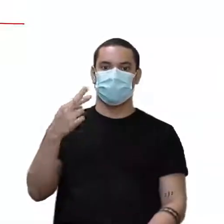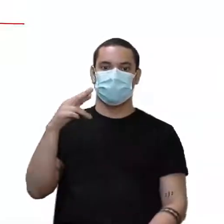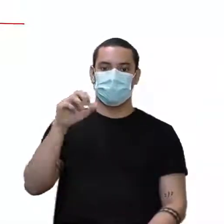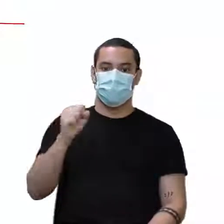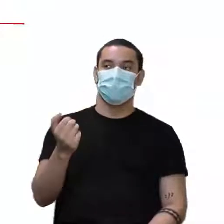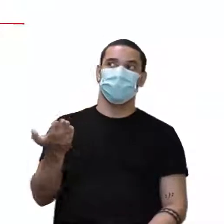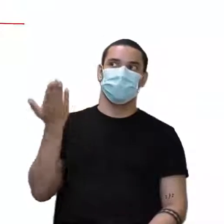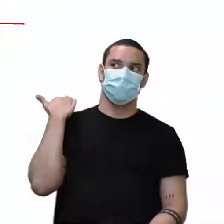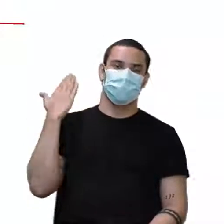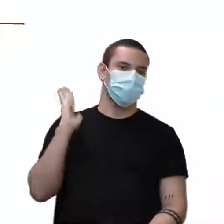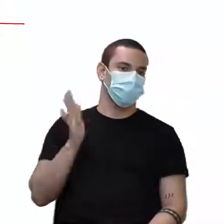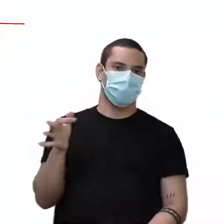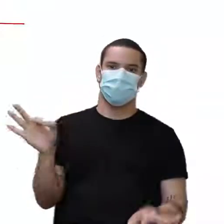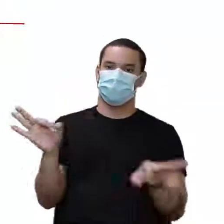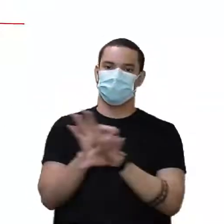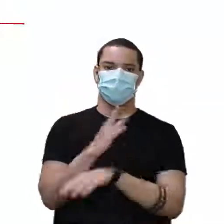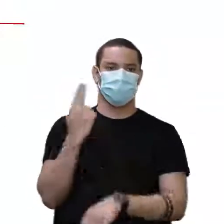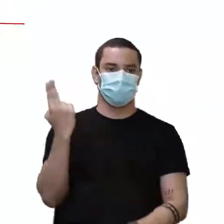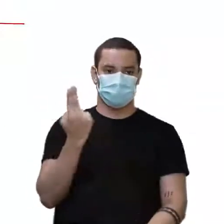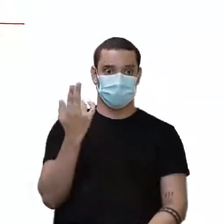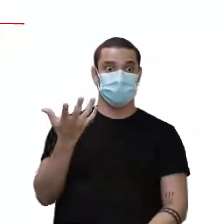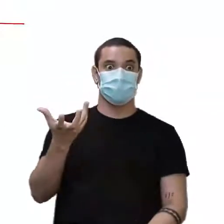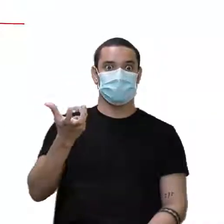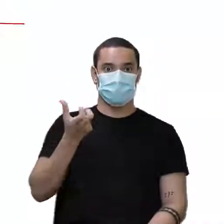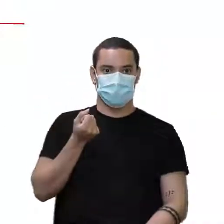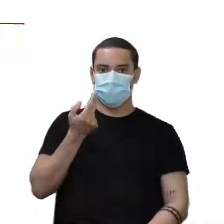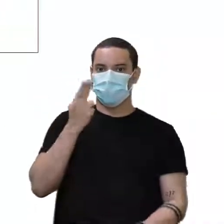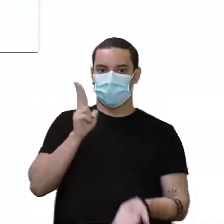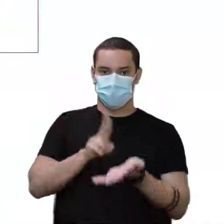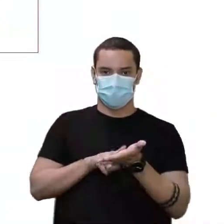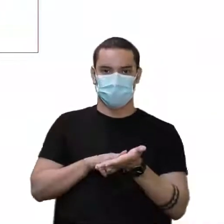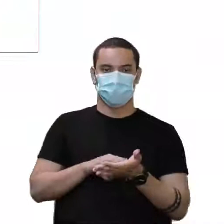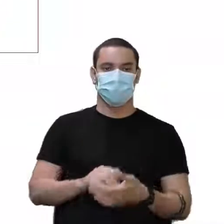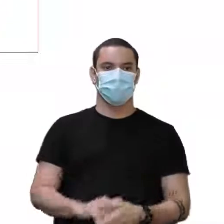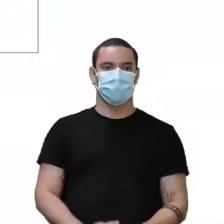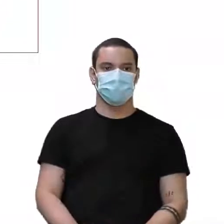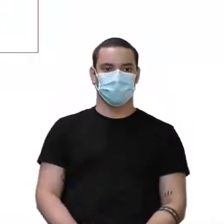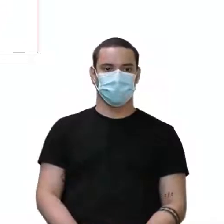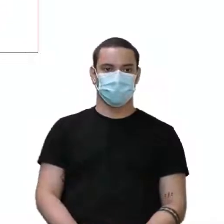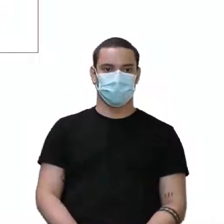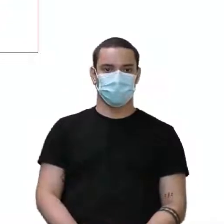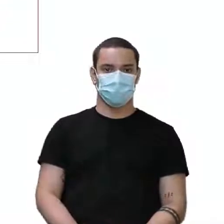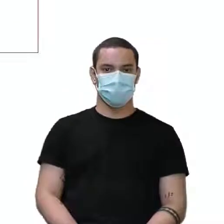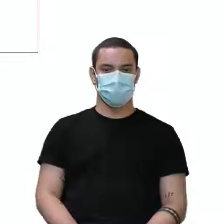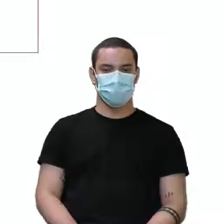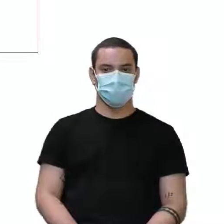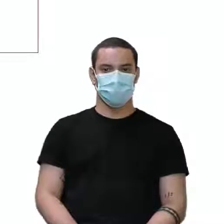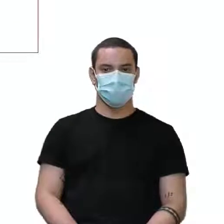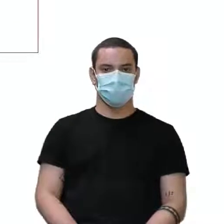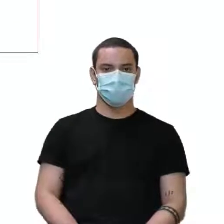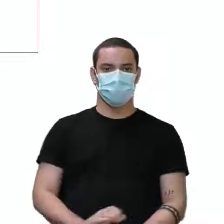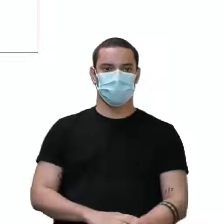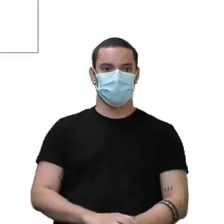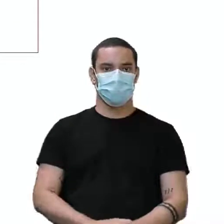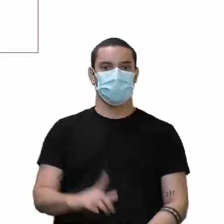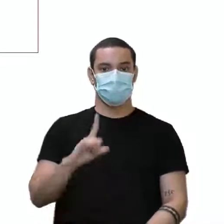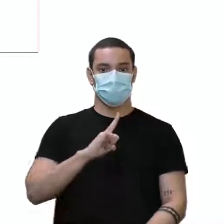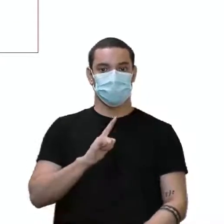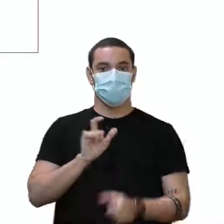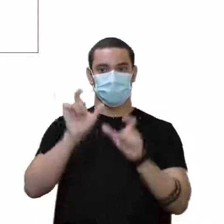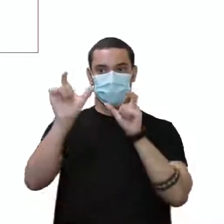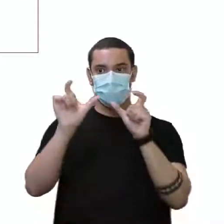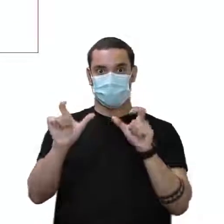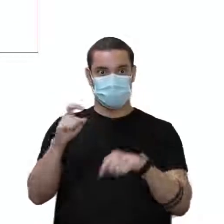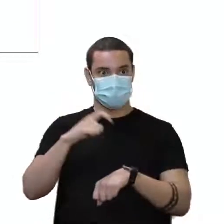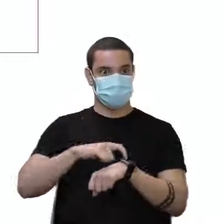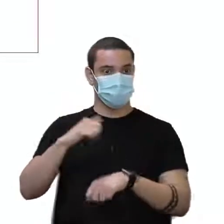já passou, não existe mais. E dessa vez ele recebeu. Olha aí, temos as expressões de tempos